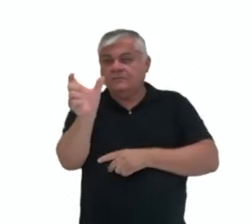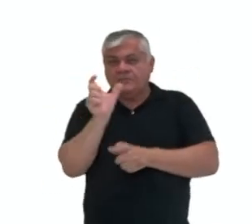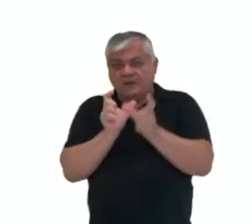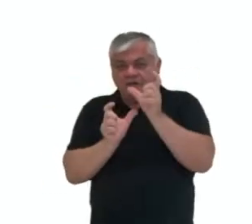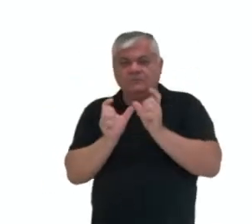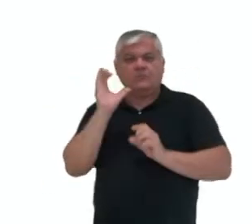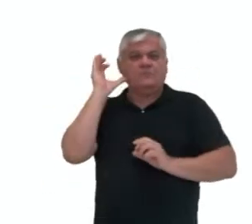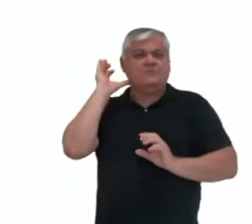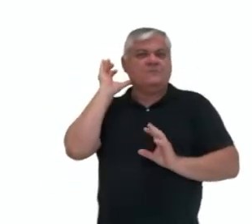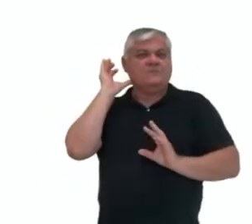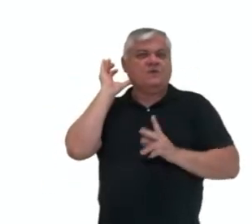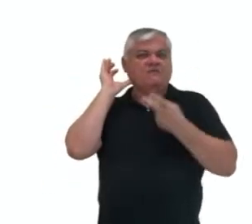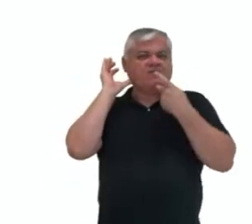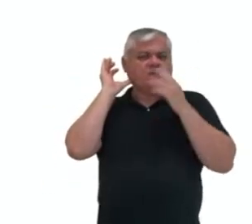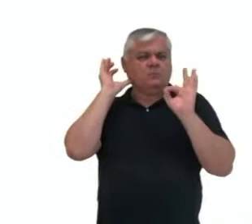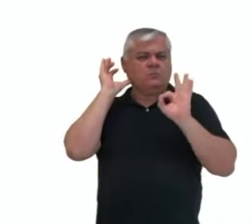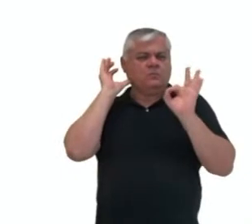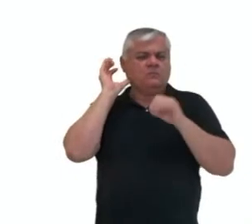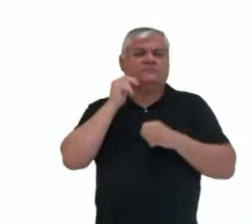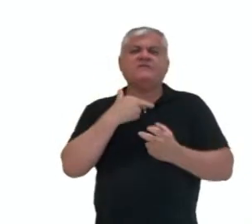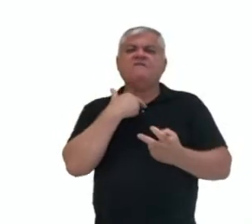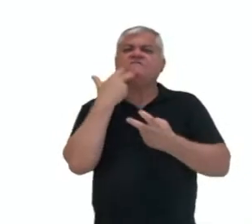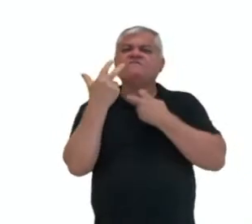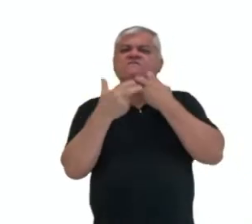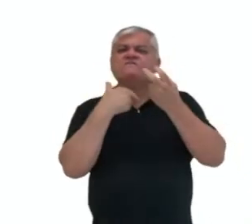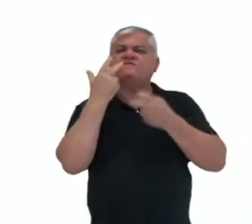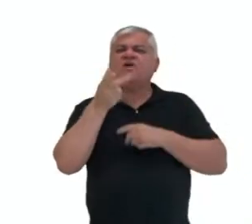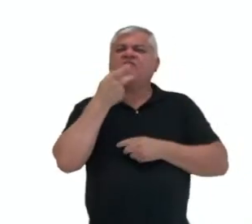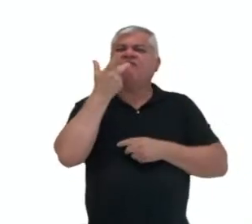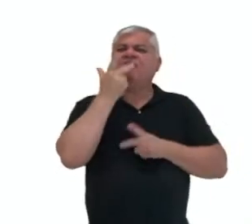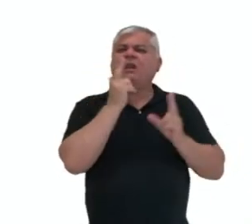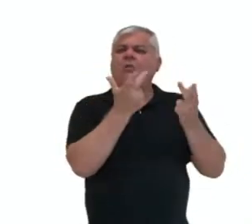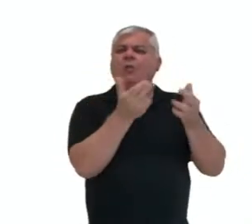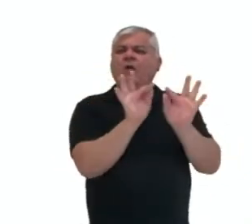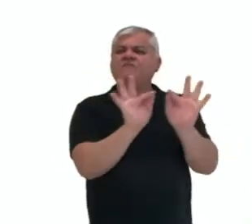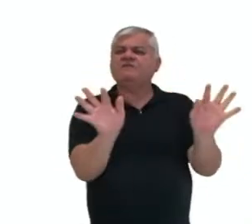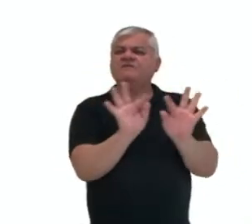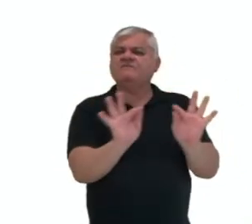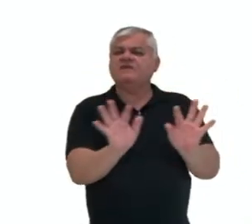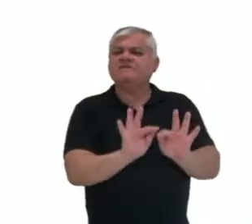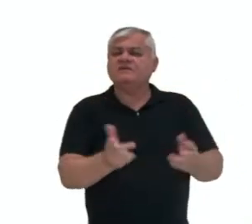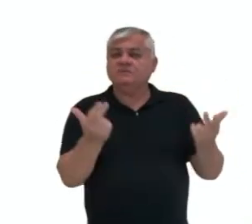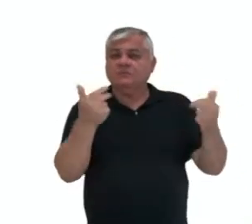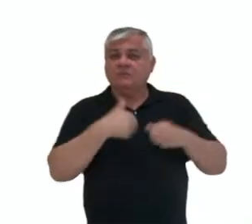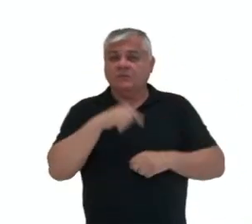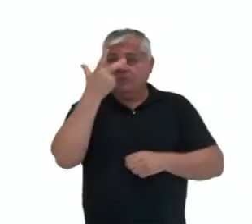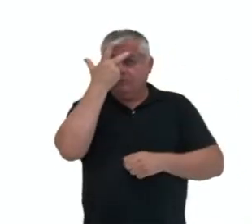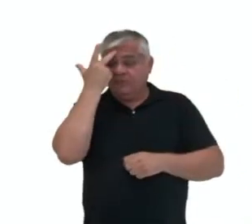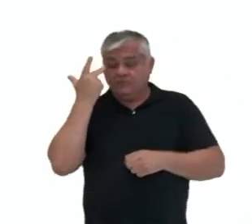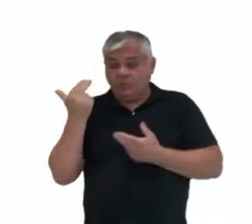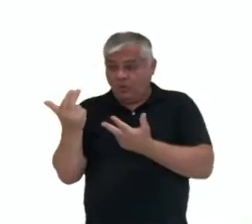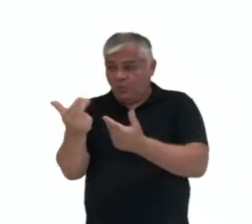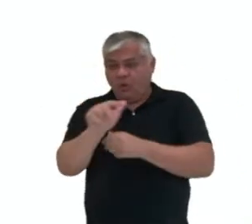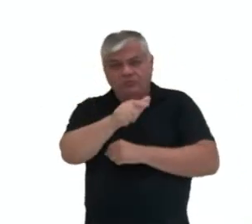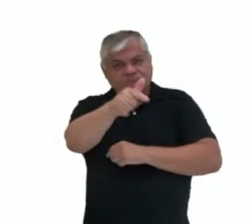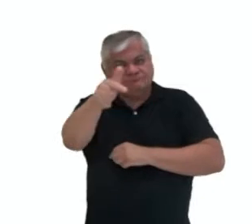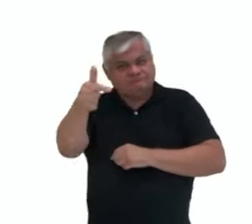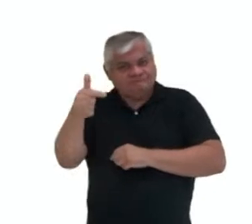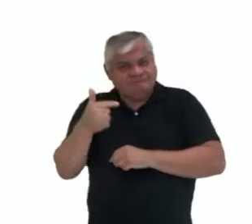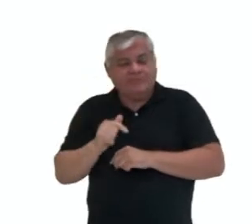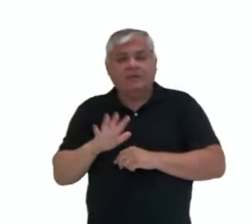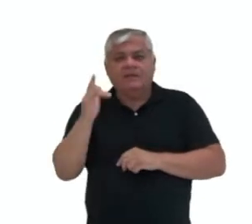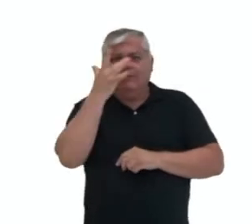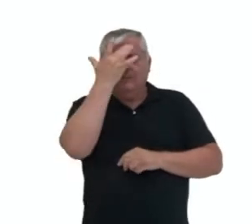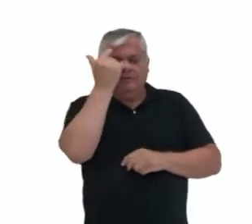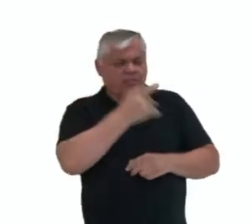nunca são ditas, há muitas vozes repetindo a mesma frase. Ninguém é igual a ninguém. Me espanta que tanta gente